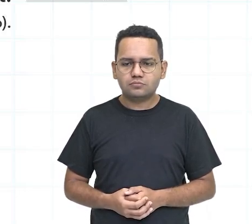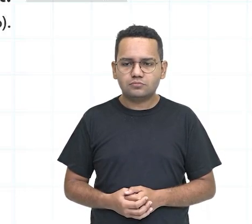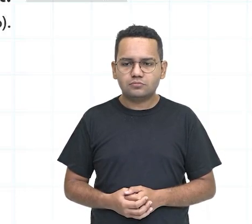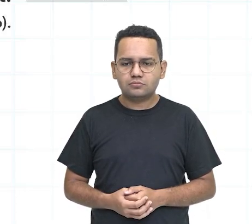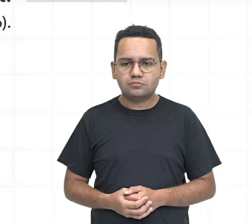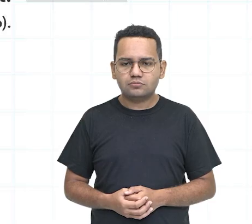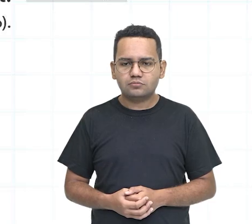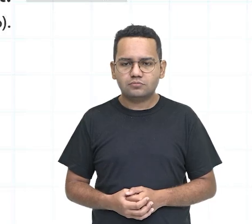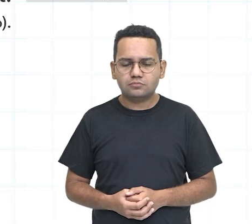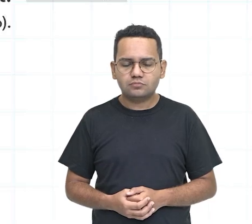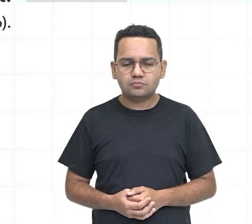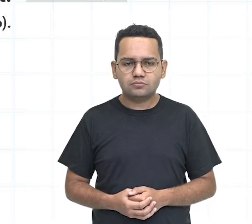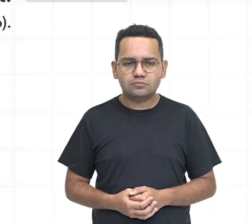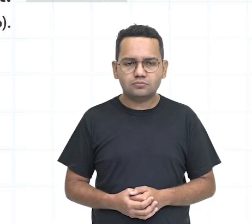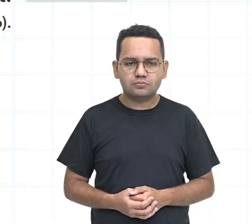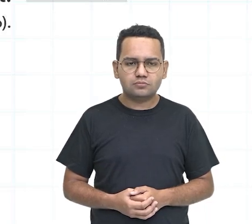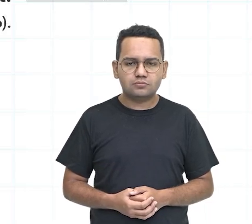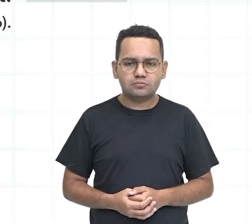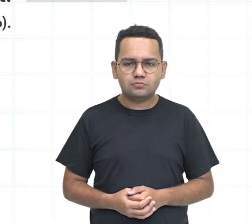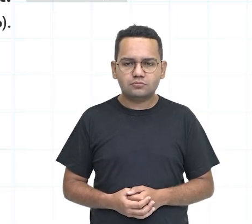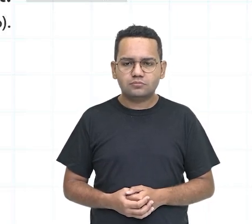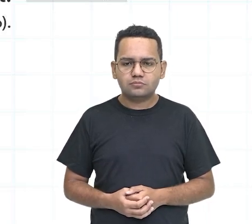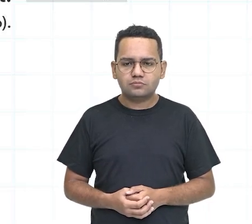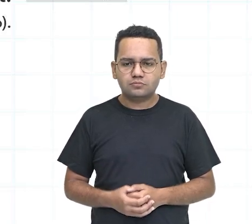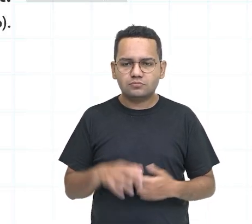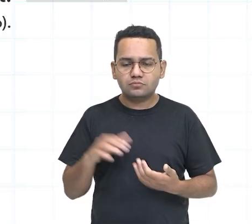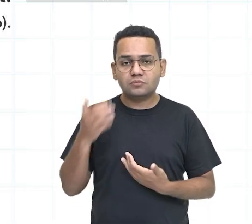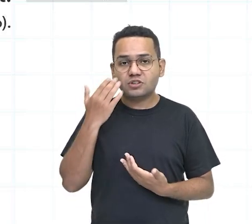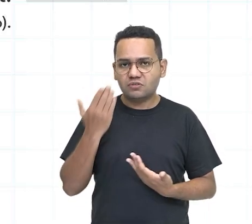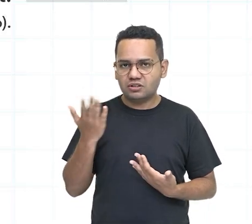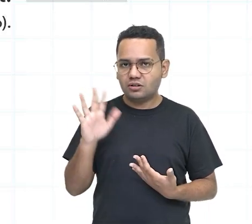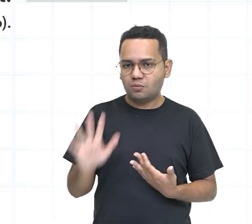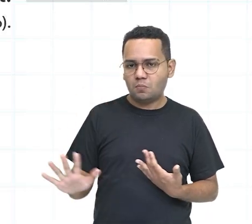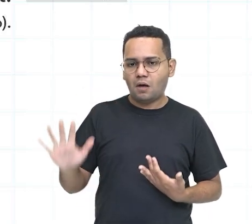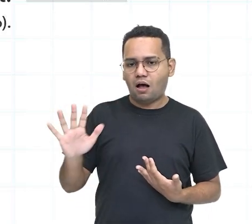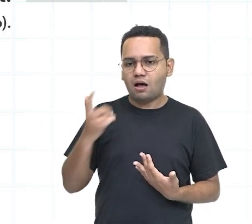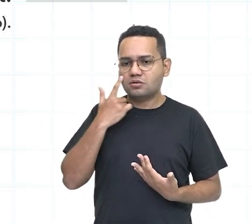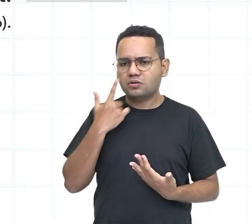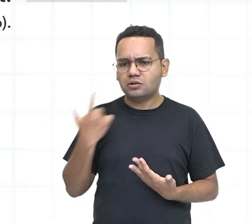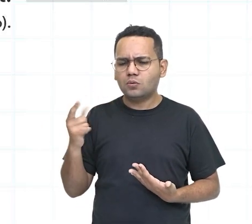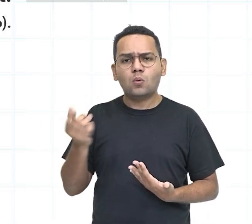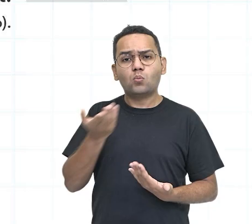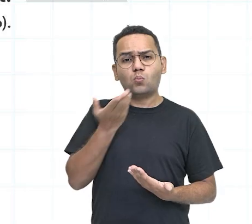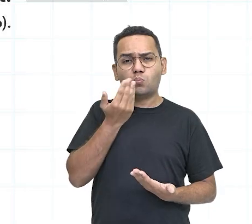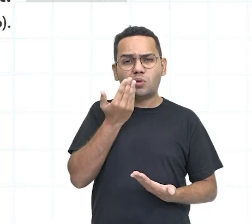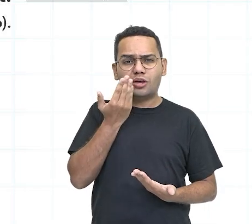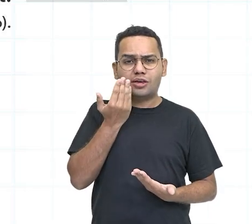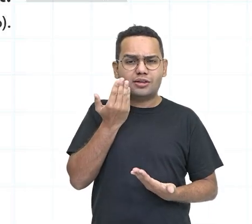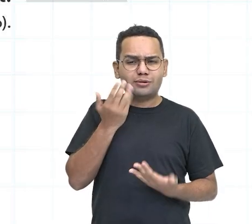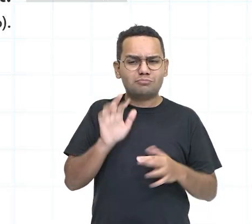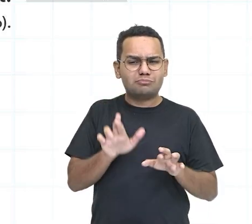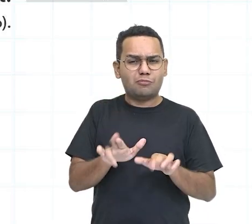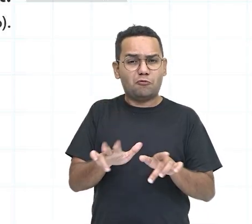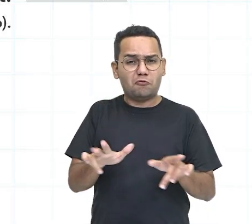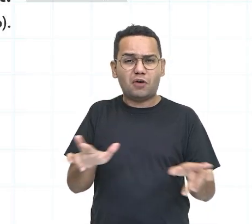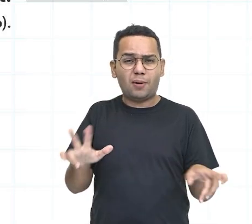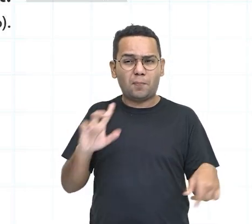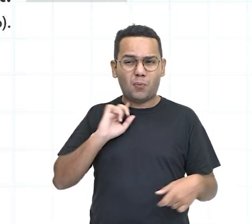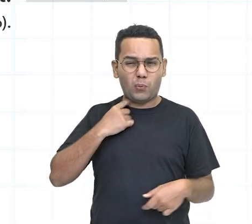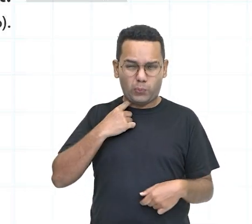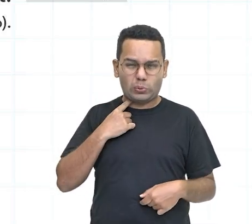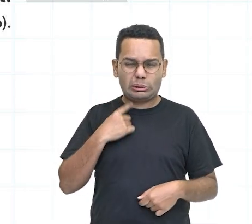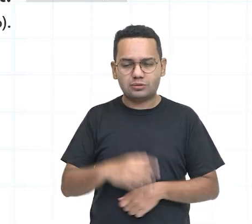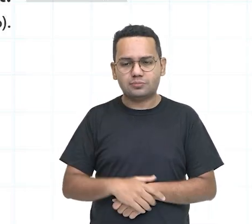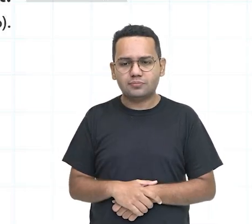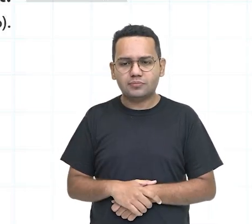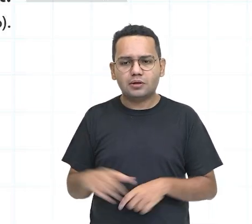it. Bom, você pode ver esses vários comida espalhada, né? Tem uma máquina ali passando por